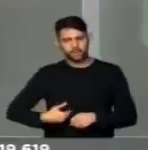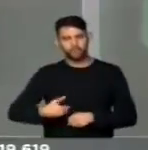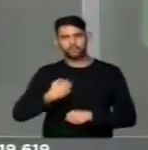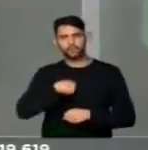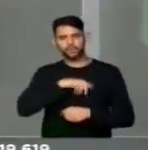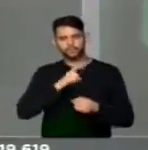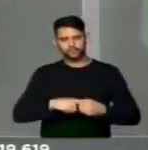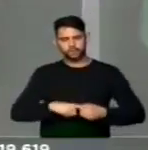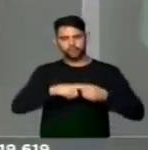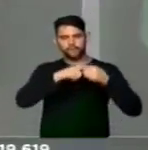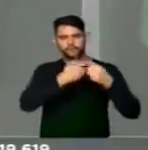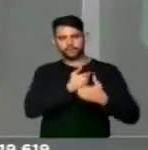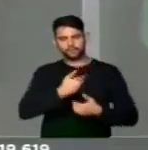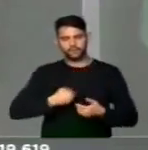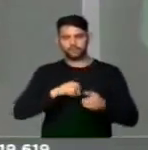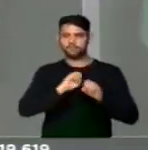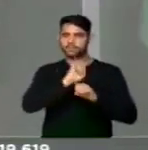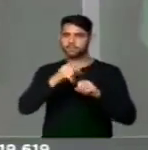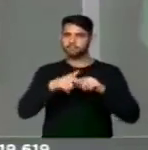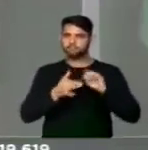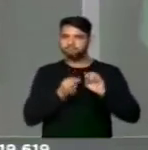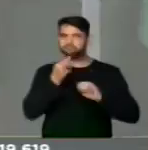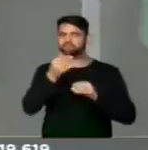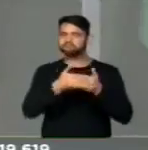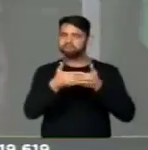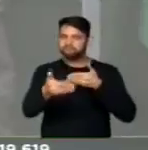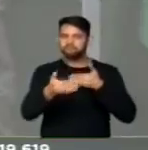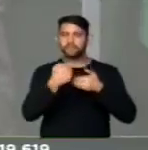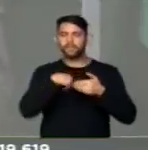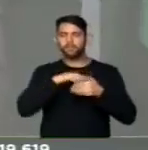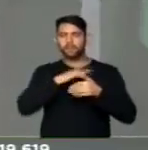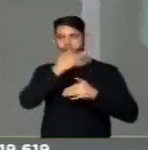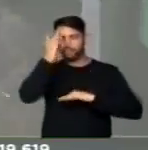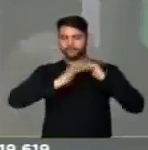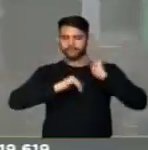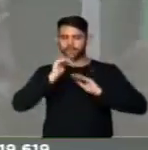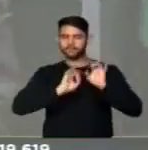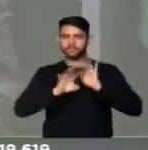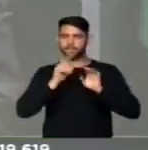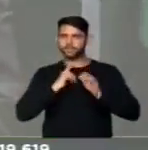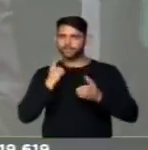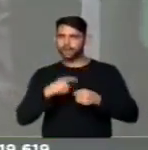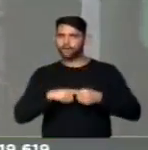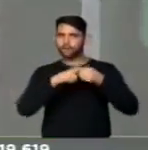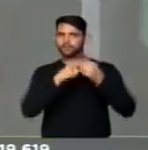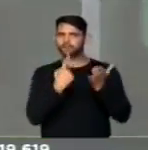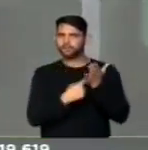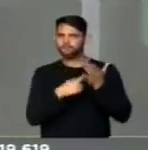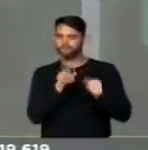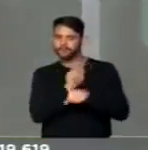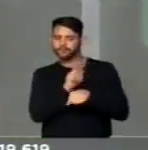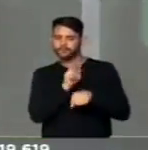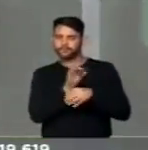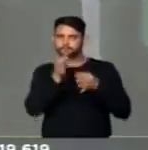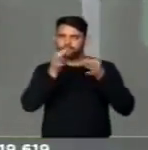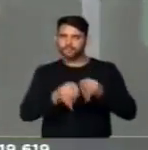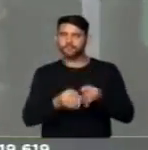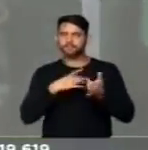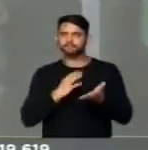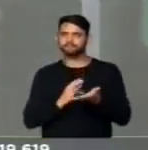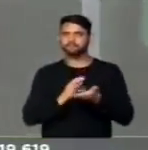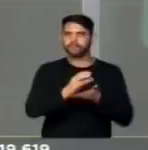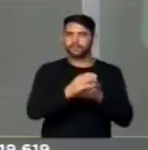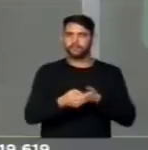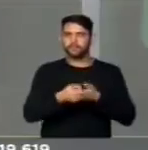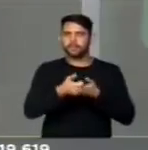os convênios e assim por diante. É o especialista em acordo de leniência e defensor da correta aplicação